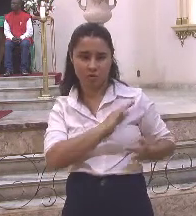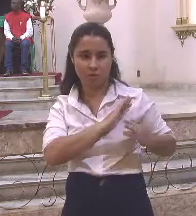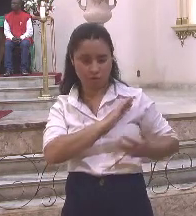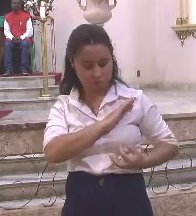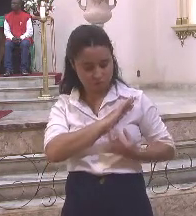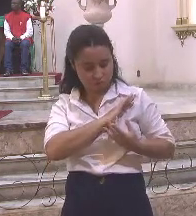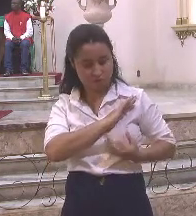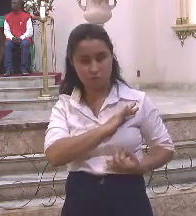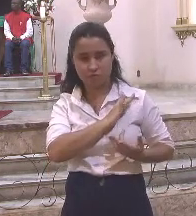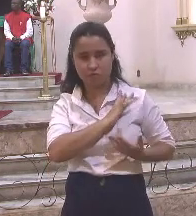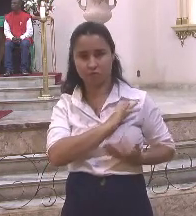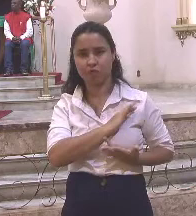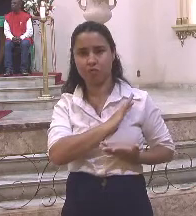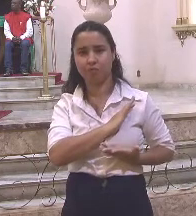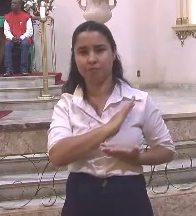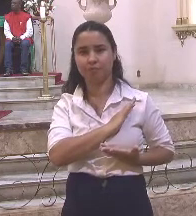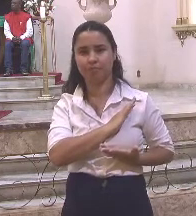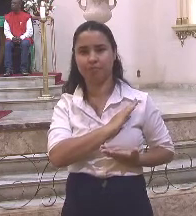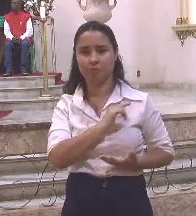que pleiteamos.